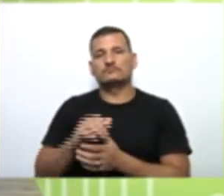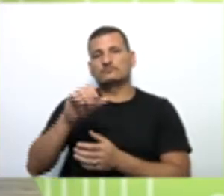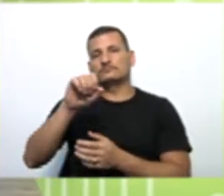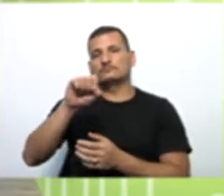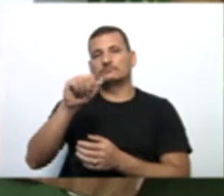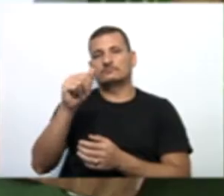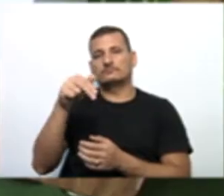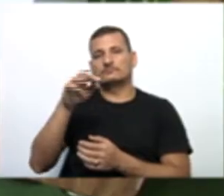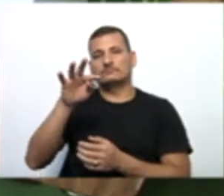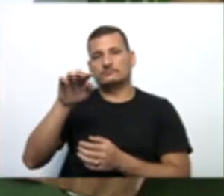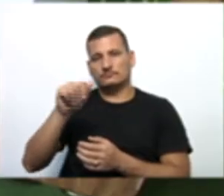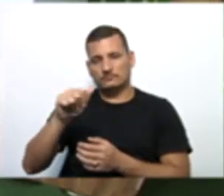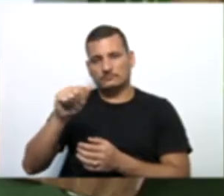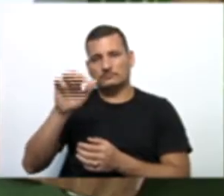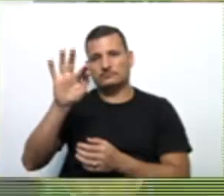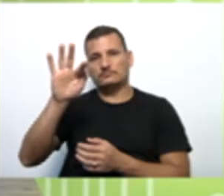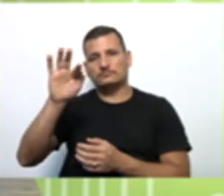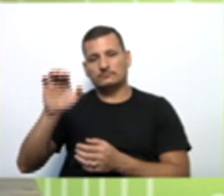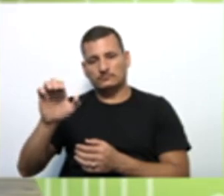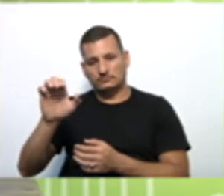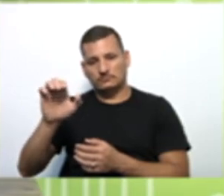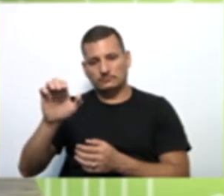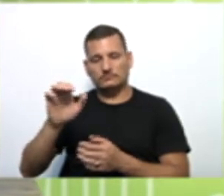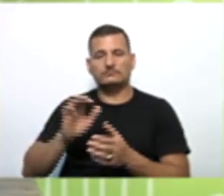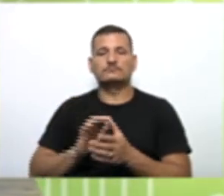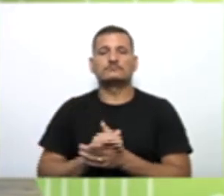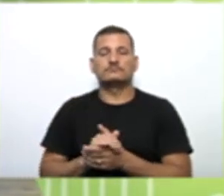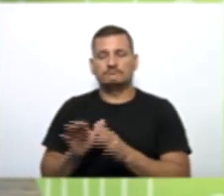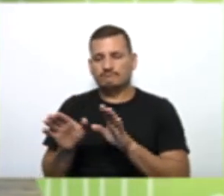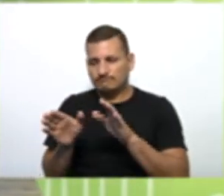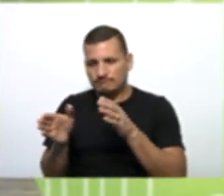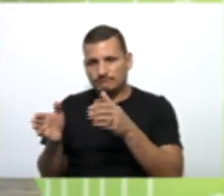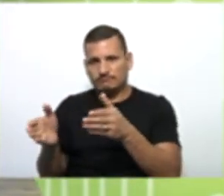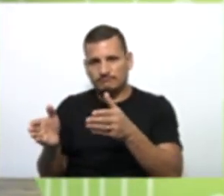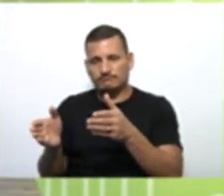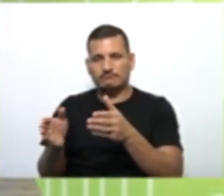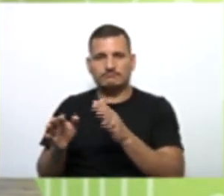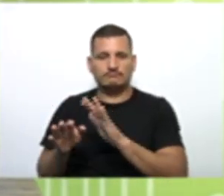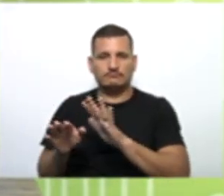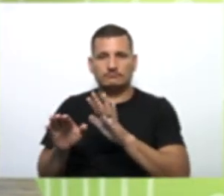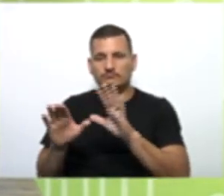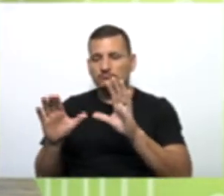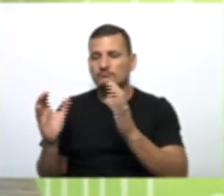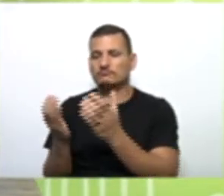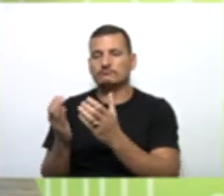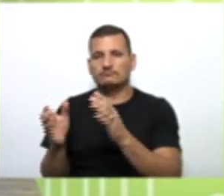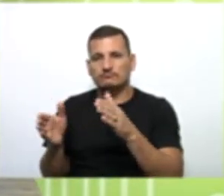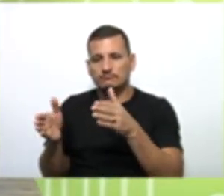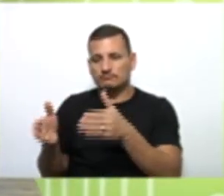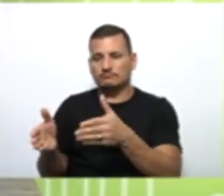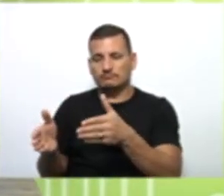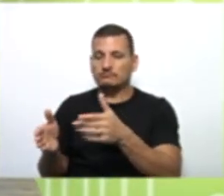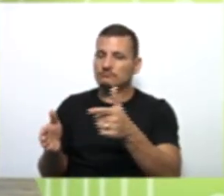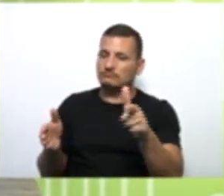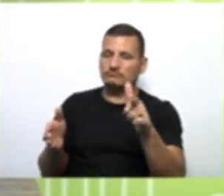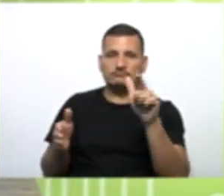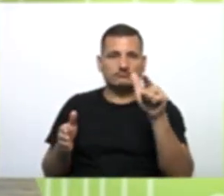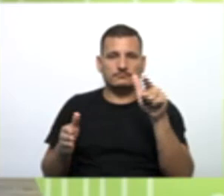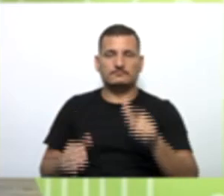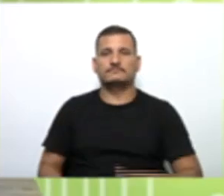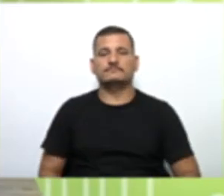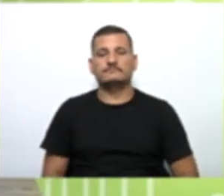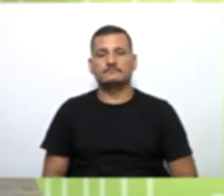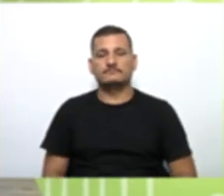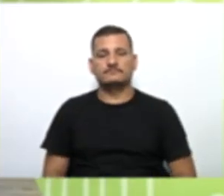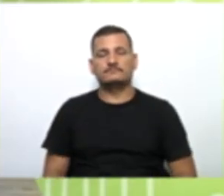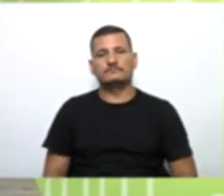não é, professor Cássio? Então, isso é uma especificidade, é um estudo de caso, ele só está estudando aquela comunidade, não está estudando outra. Então,